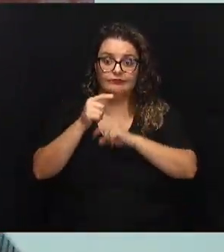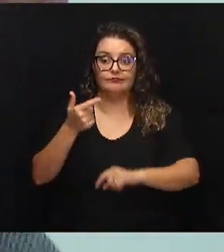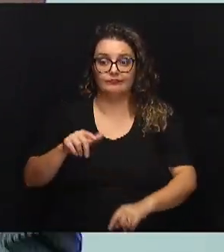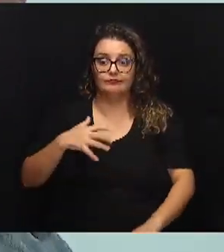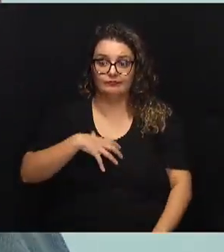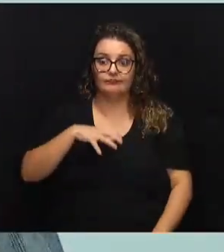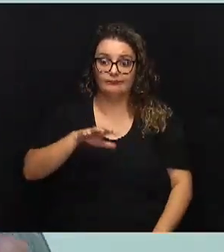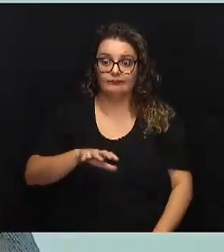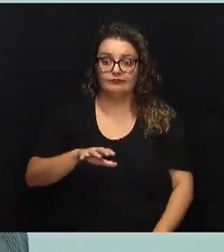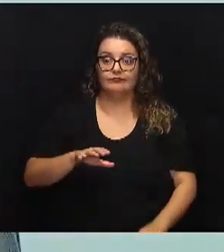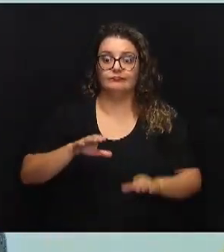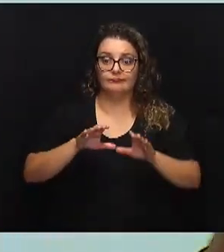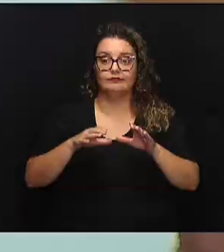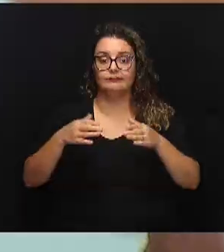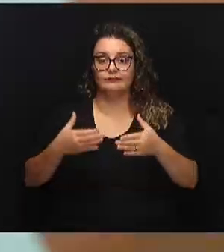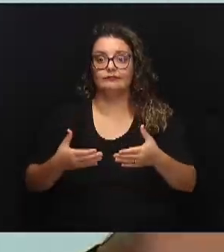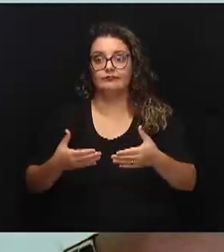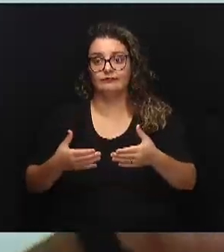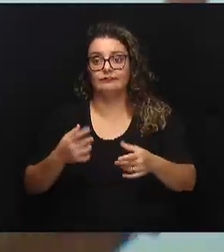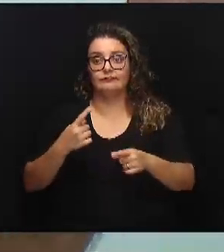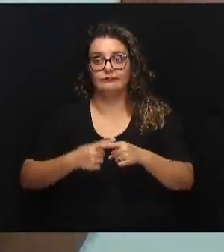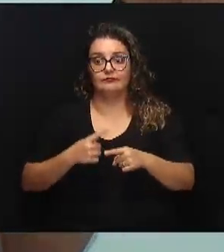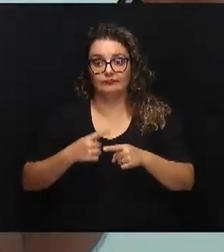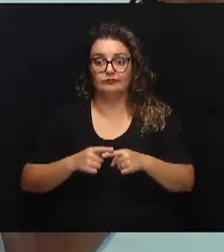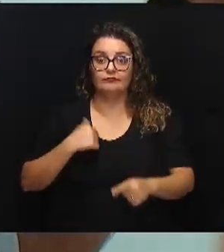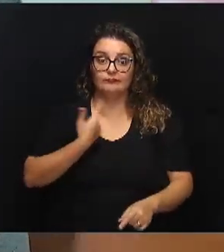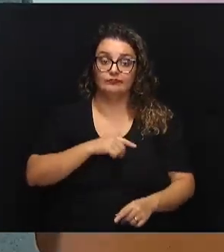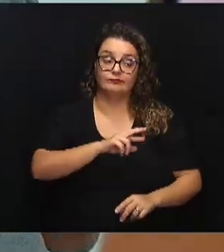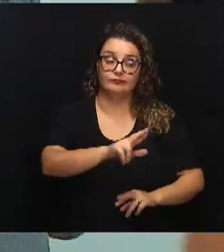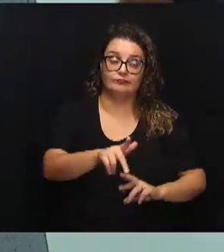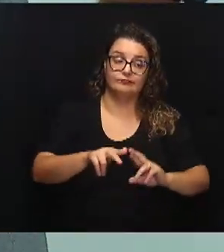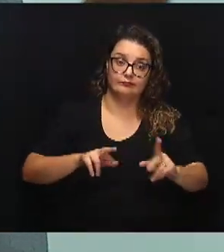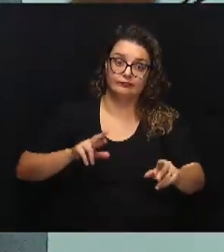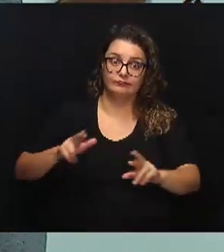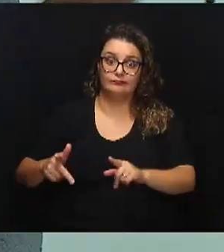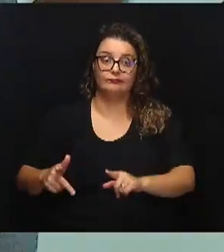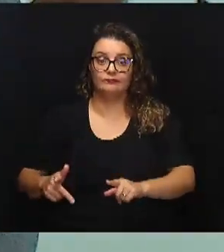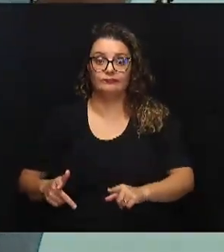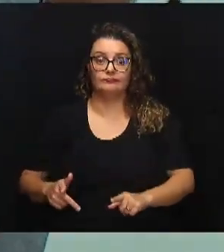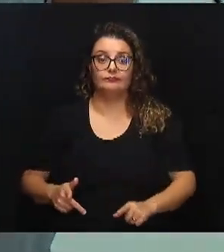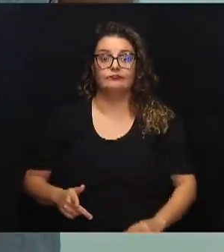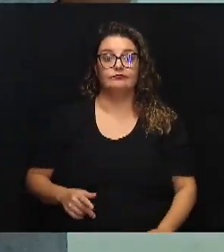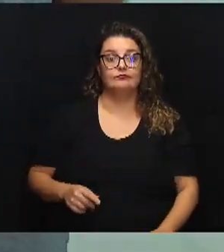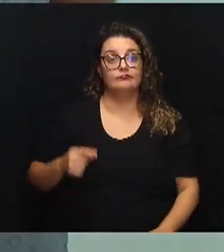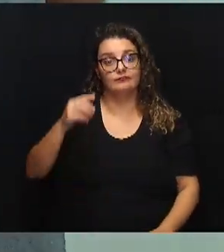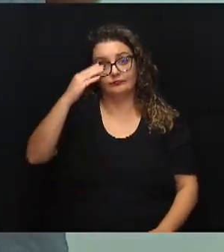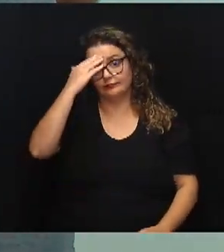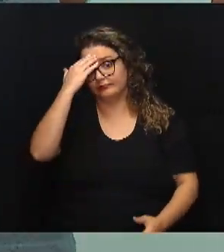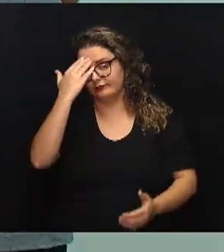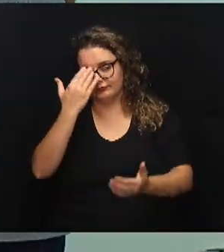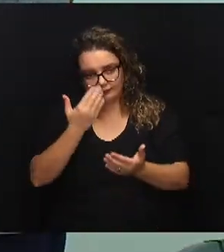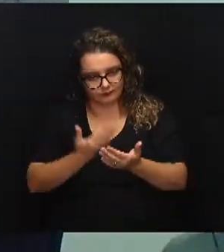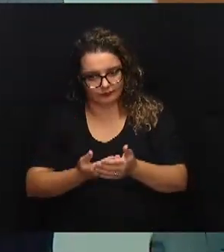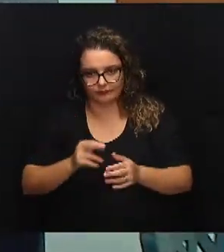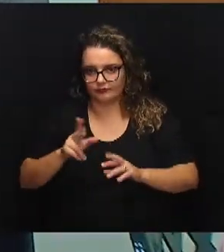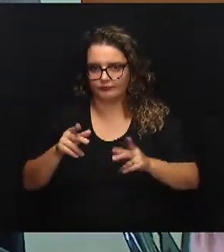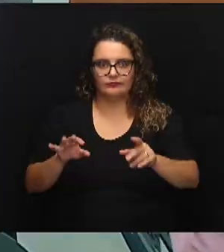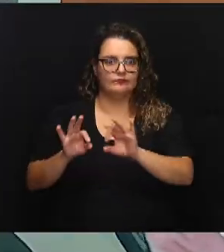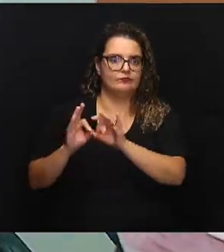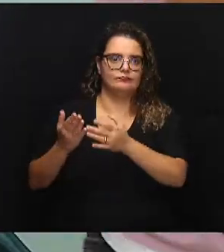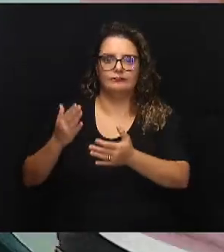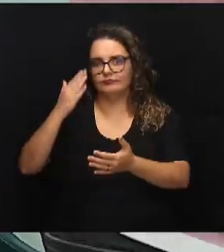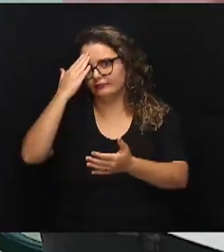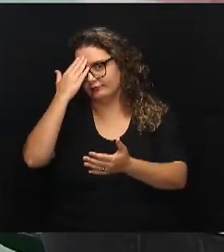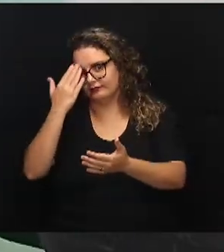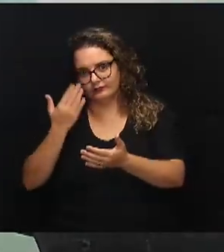aqui na comunidade, né? Porque a gente tem diferenças, somos de credos diferentes, somos de famílias diferentes,